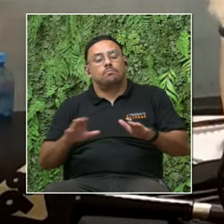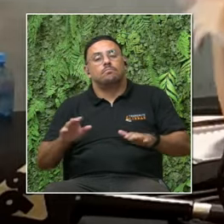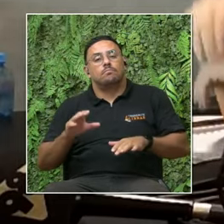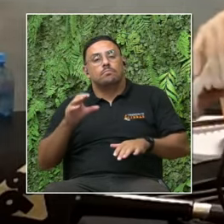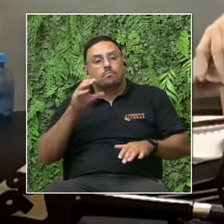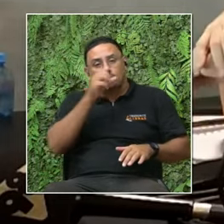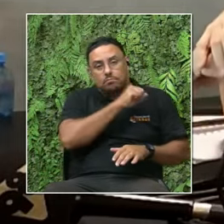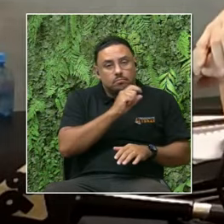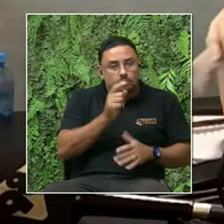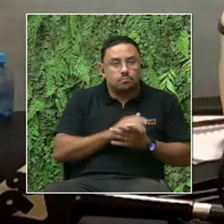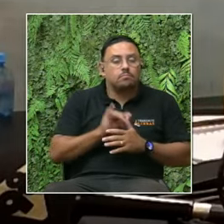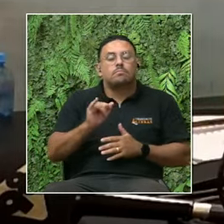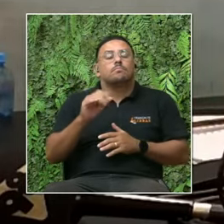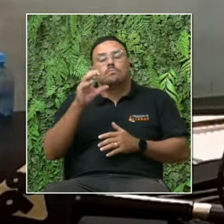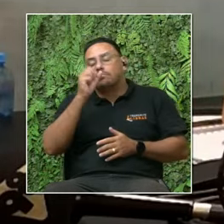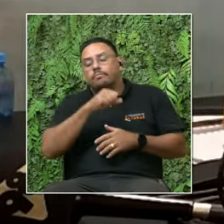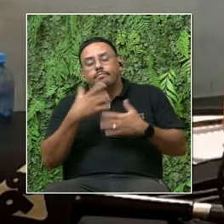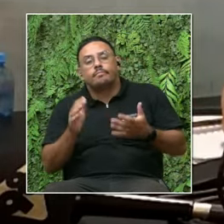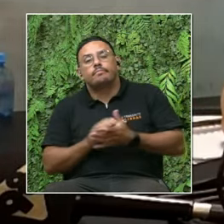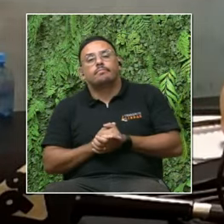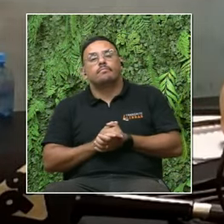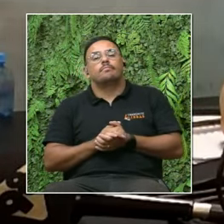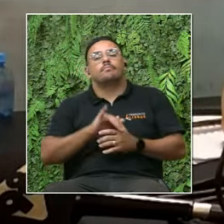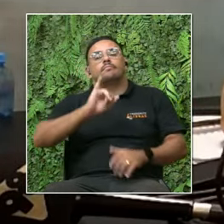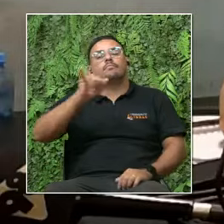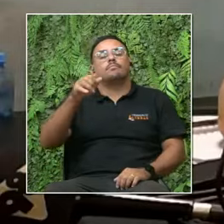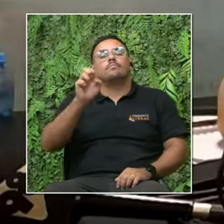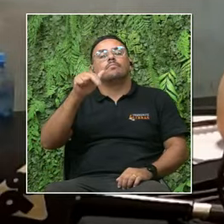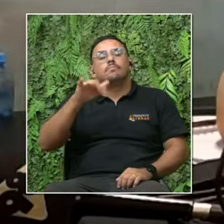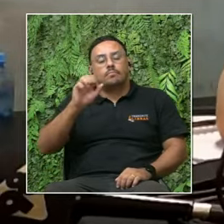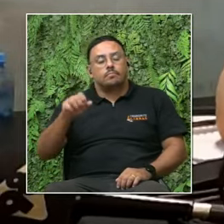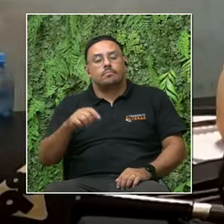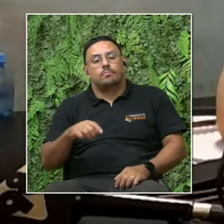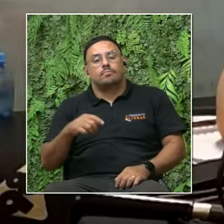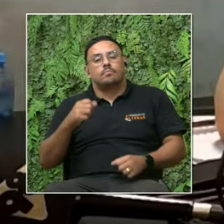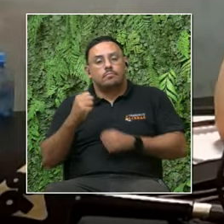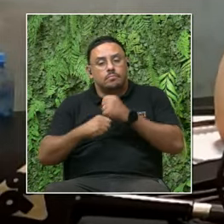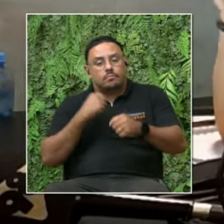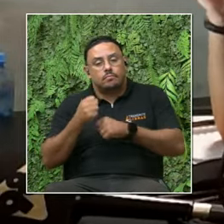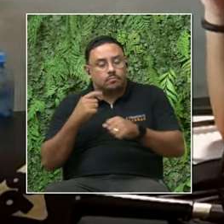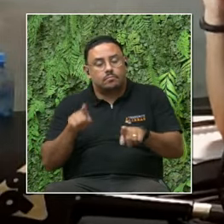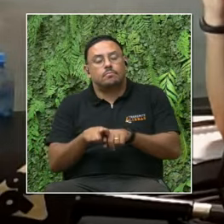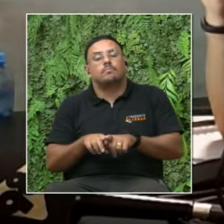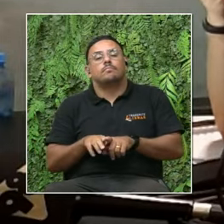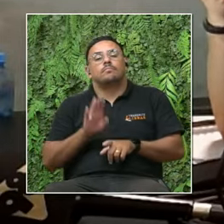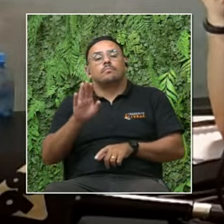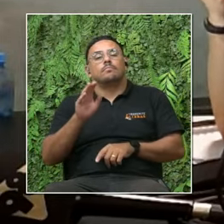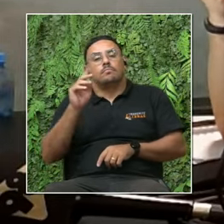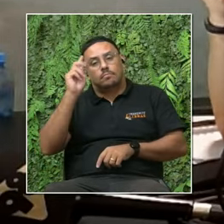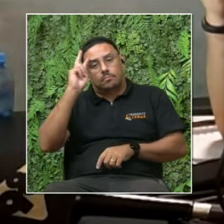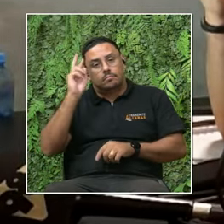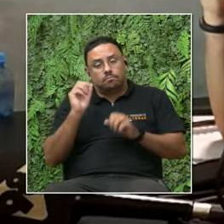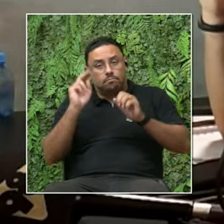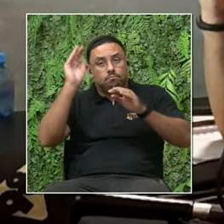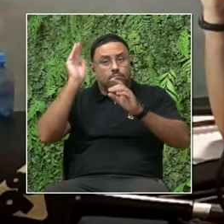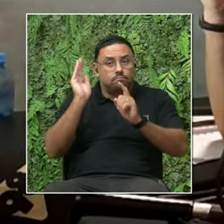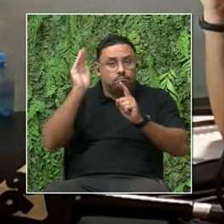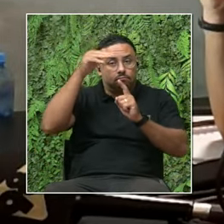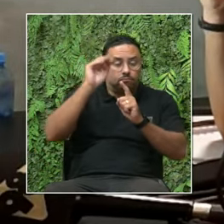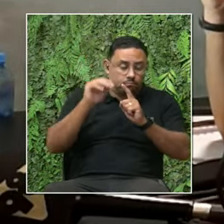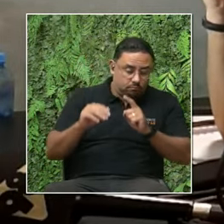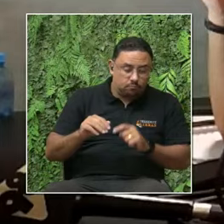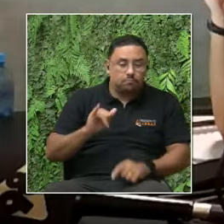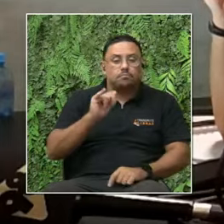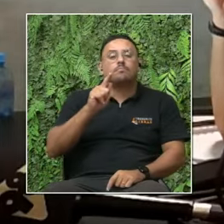rápido aliás quem é rápido né o jeon é o menos lento da Zaga lenta do Atlético mas por cima não tem nenhum com a qualidade do Igor